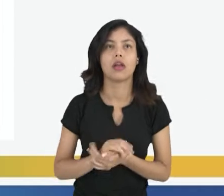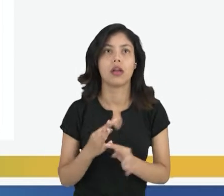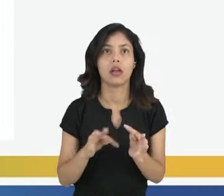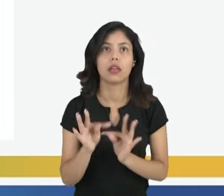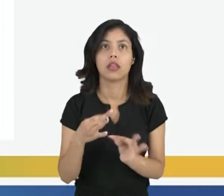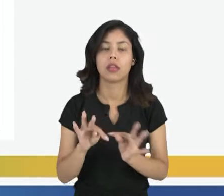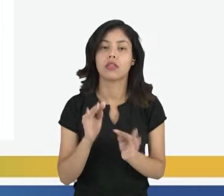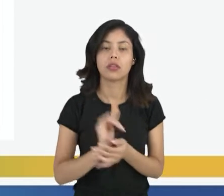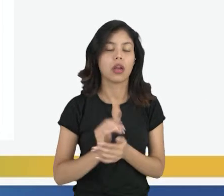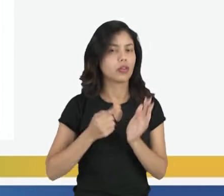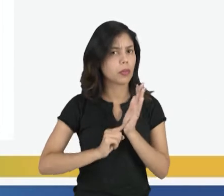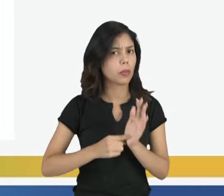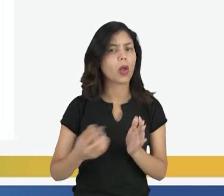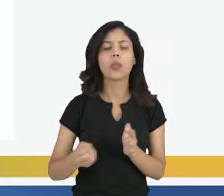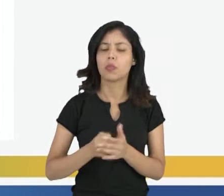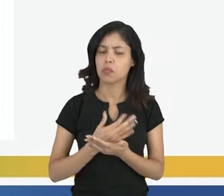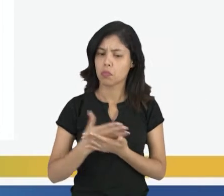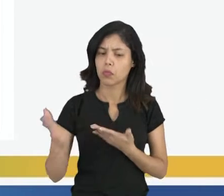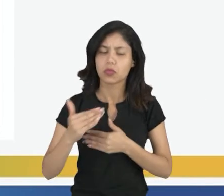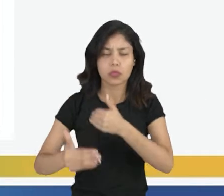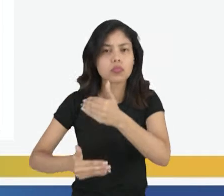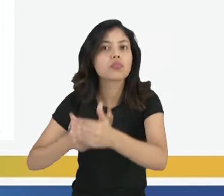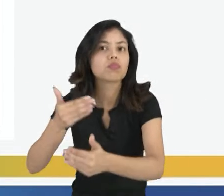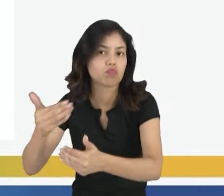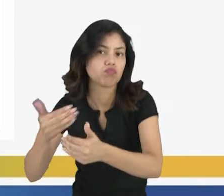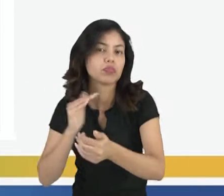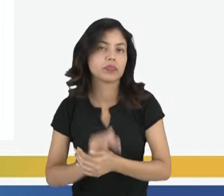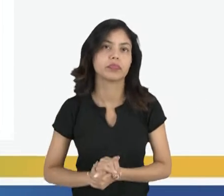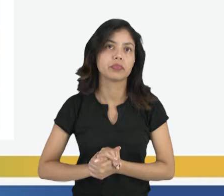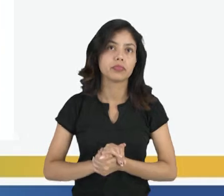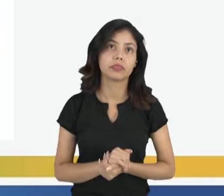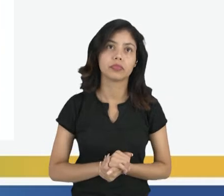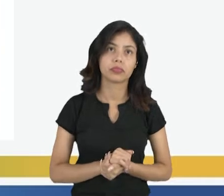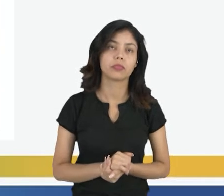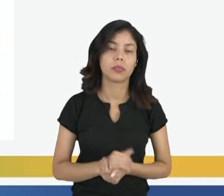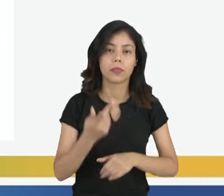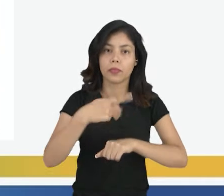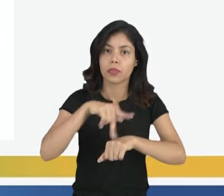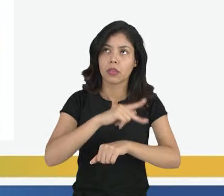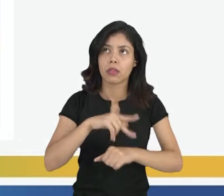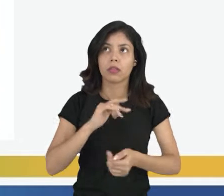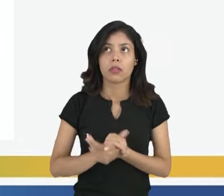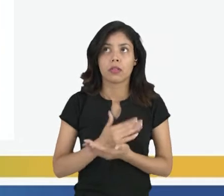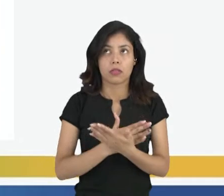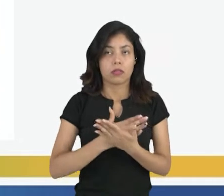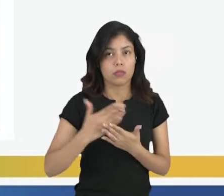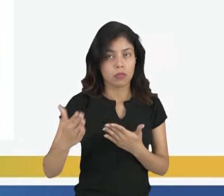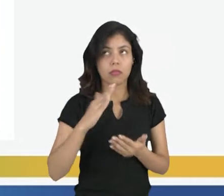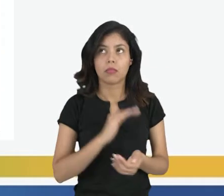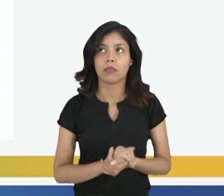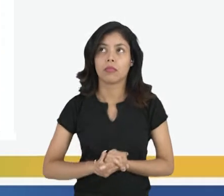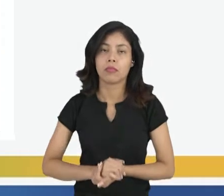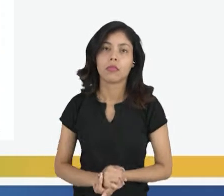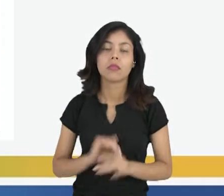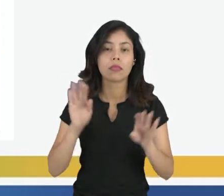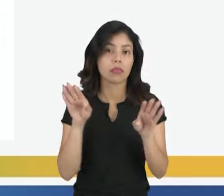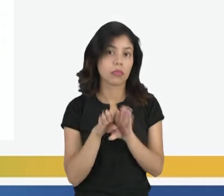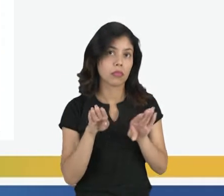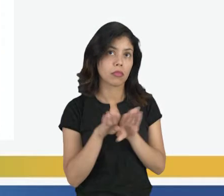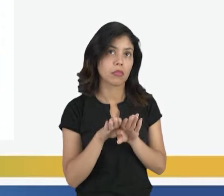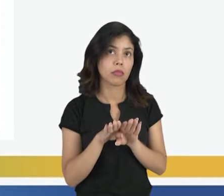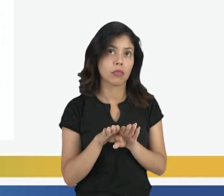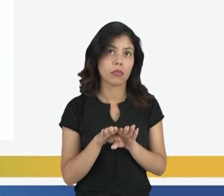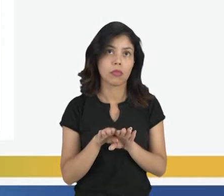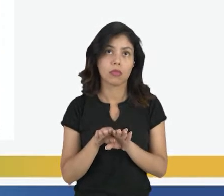tecnologia de ponta, né, ela começa a se desenvolver, né? Então os países eles começam a ter essa